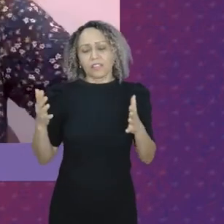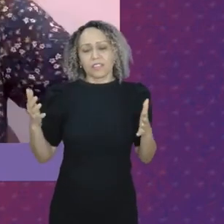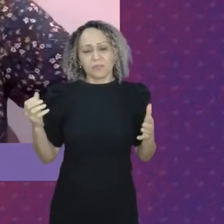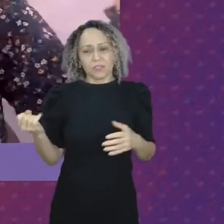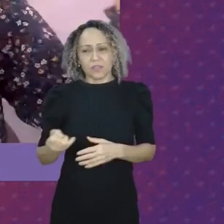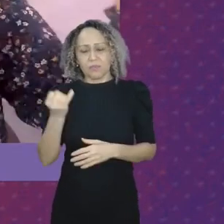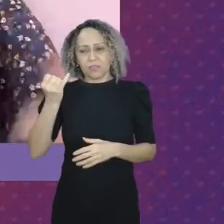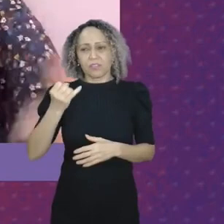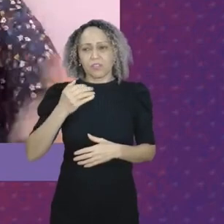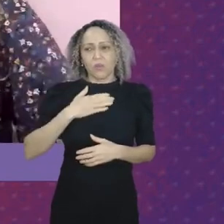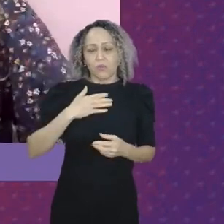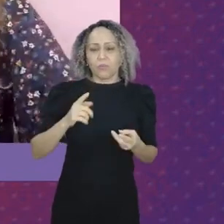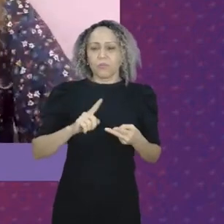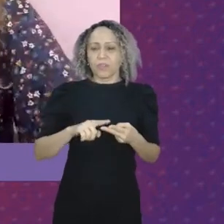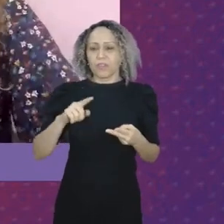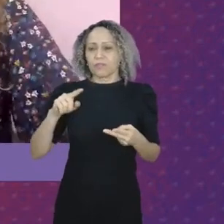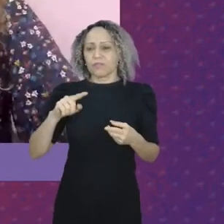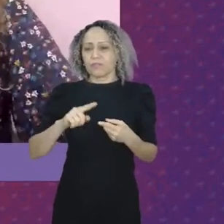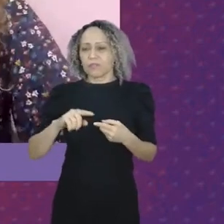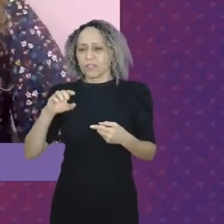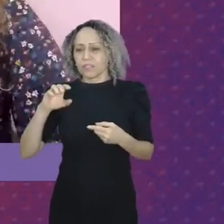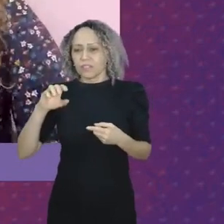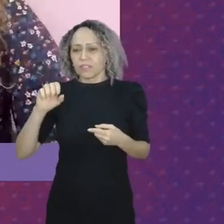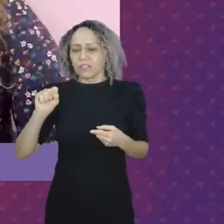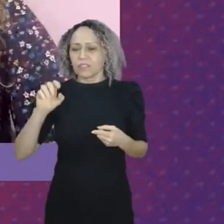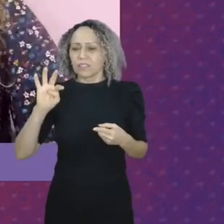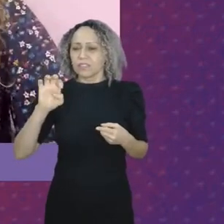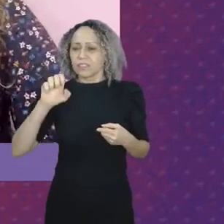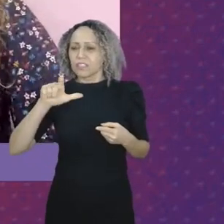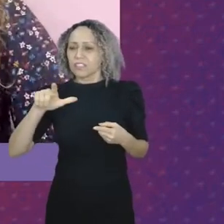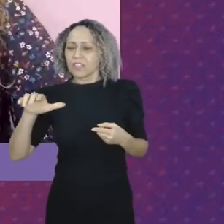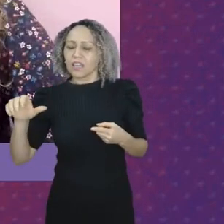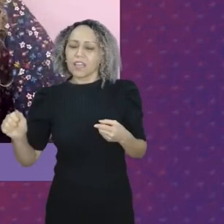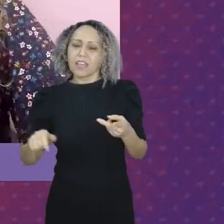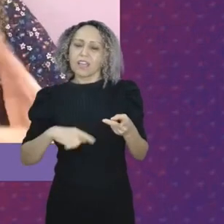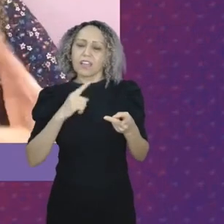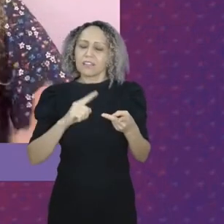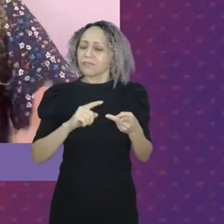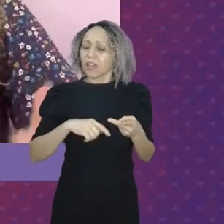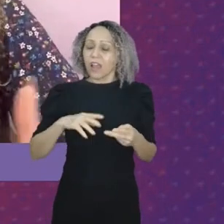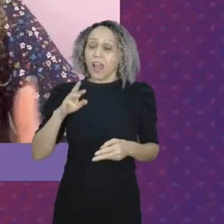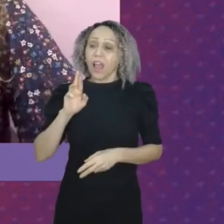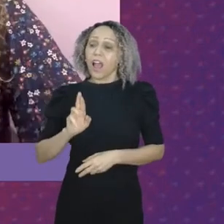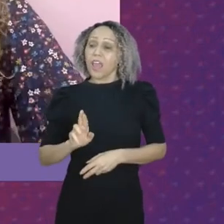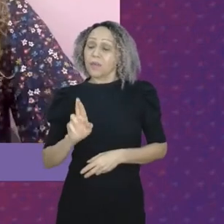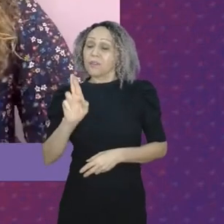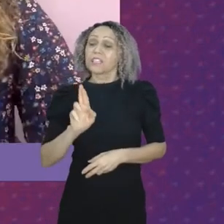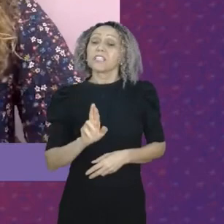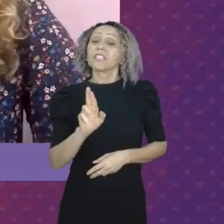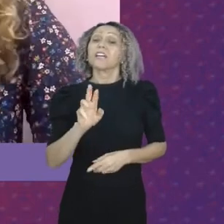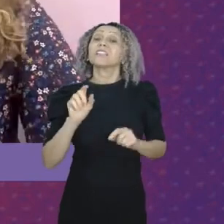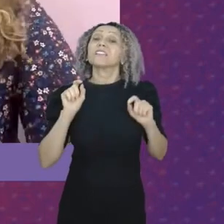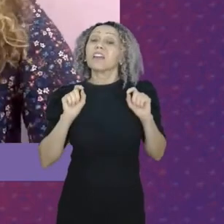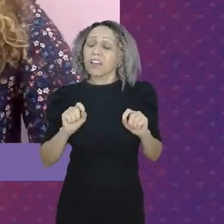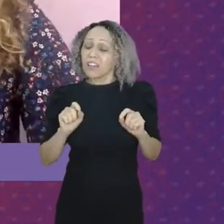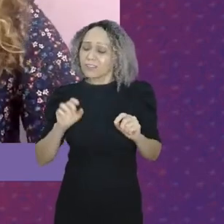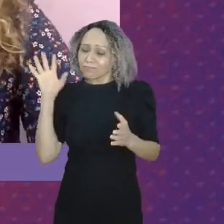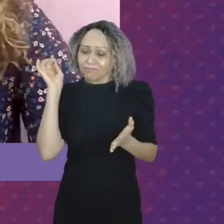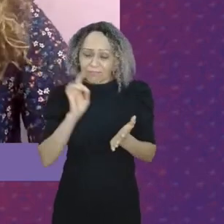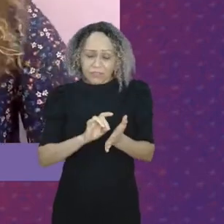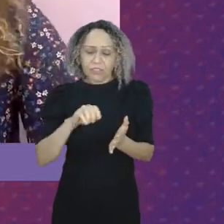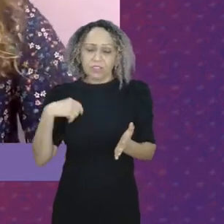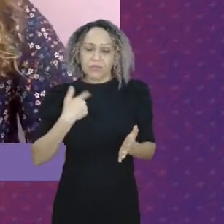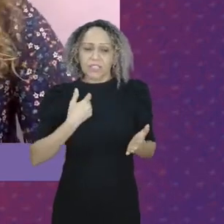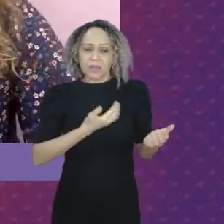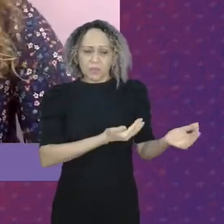meu, da Estela e de diversas outras mulheres. Então, a representatividade ela não pode ser só no papel, ela tem que ser de fato, e para isso a gente precisa trazer a juventude